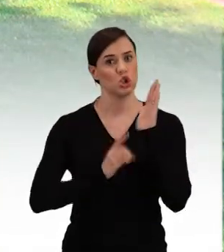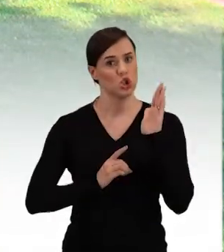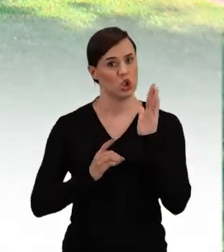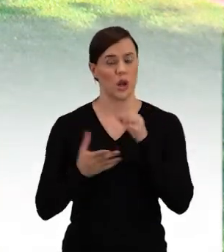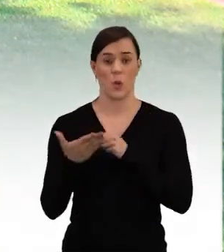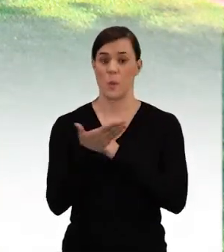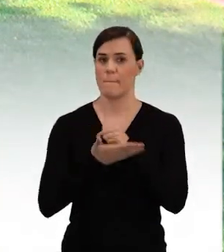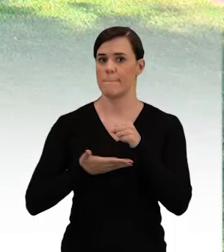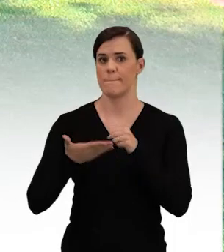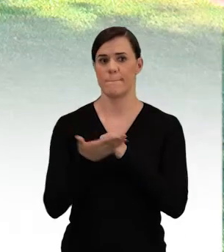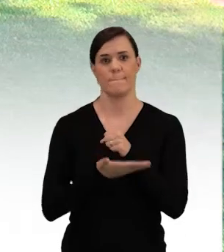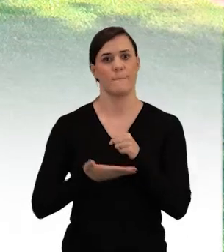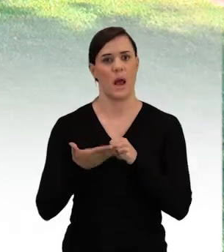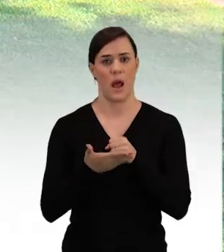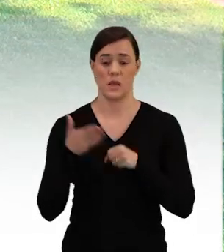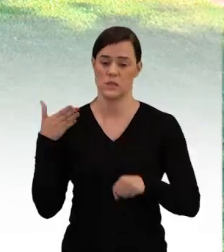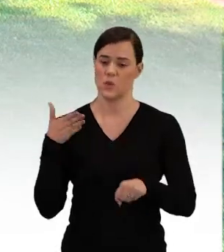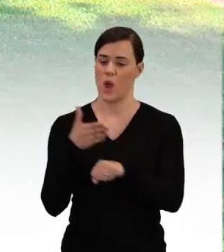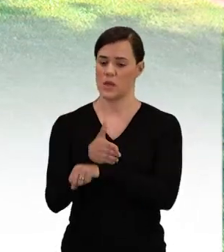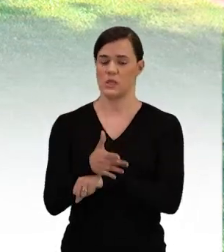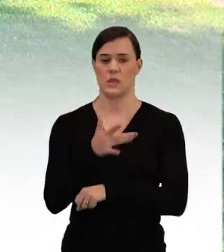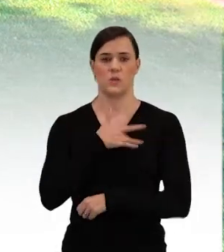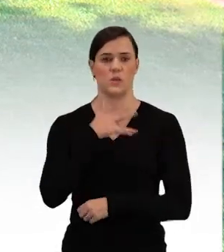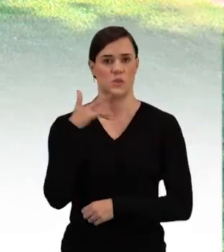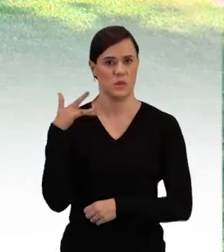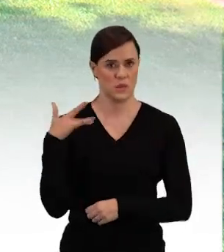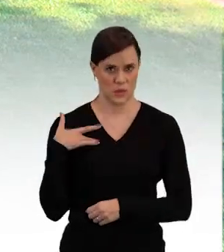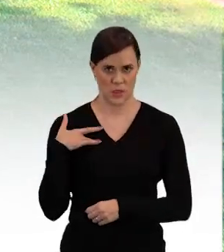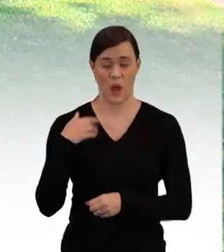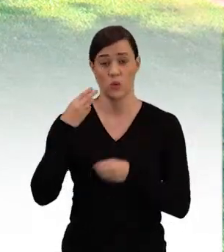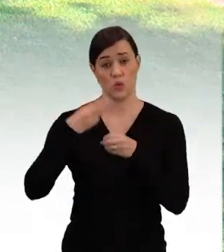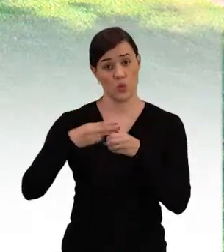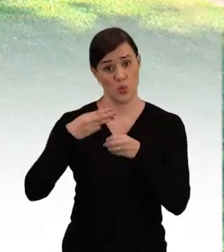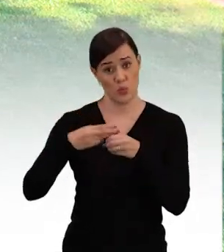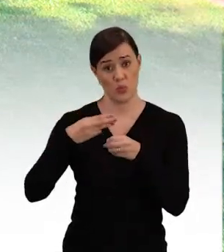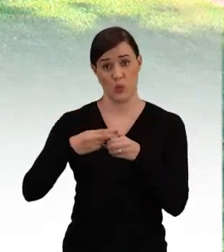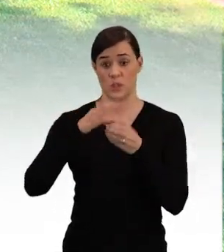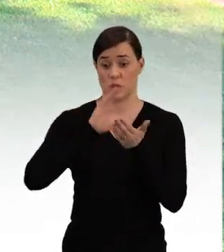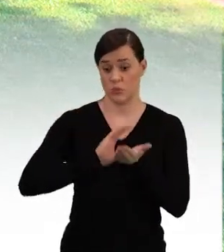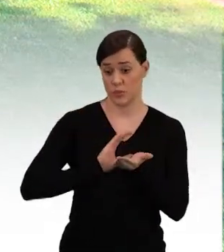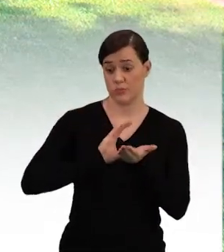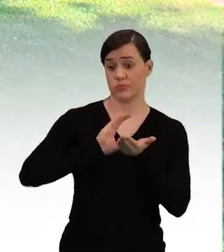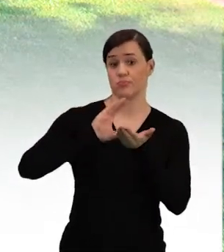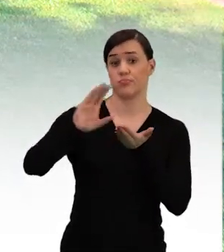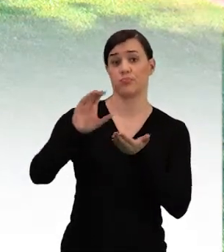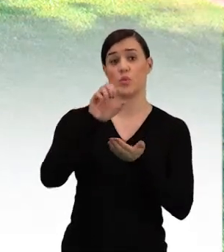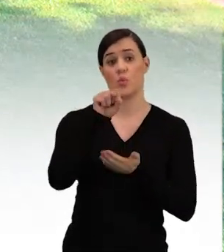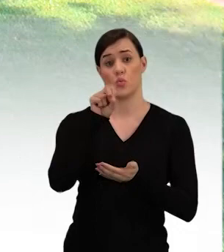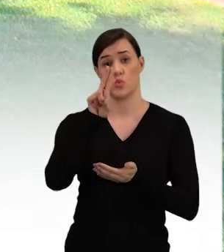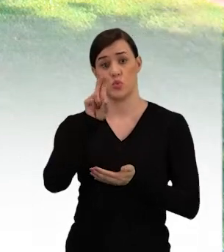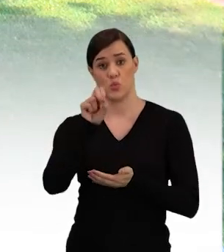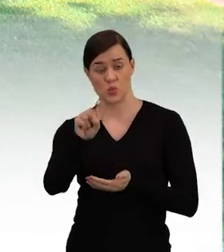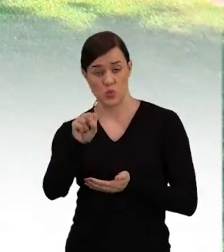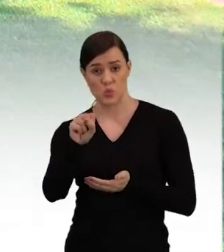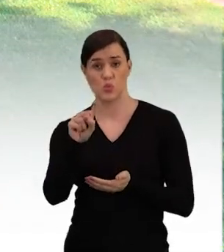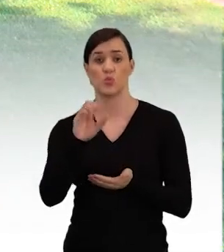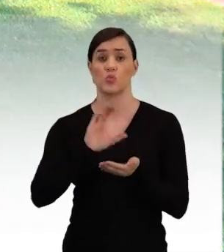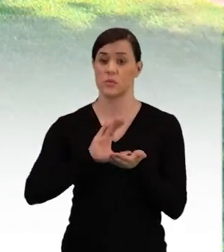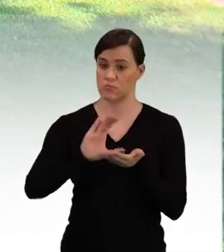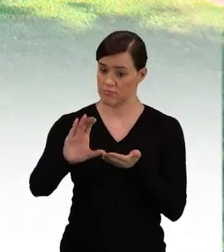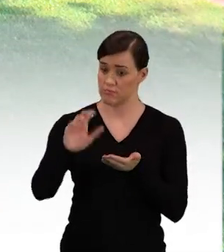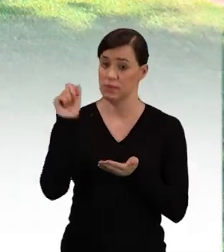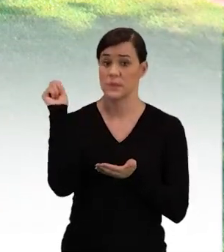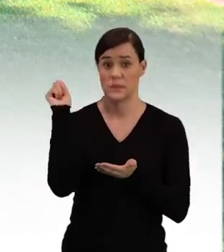fundamental, é um direito humano fundamental, que é o acesso à saúde, e o município recebe a verba do SUS, ele recebe